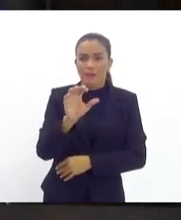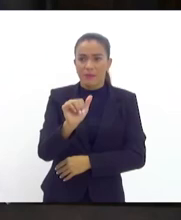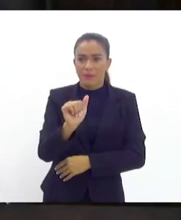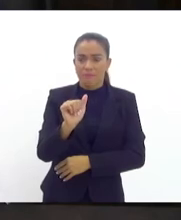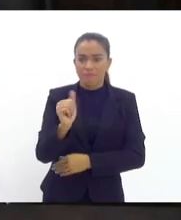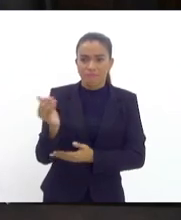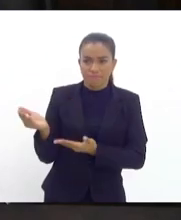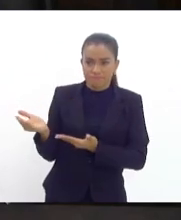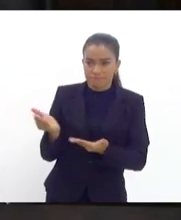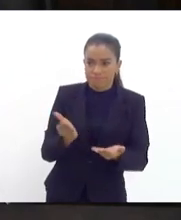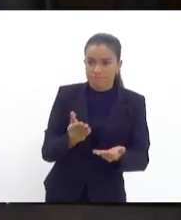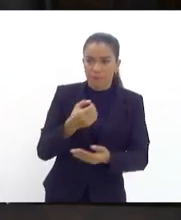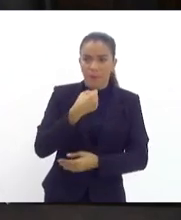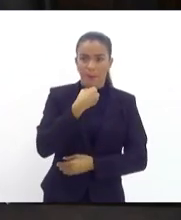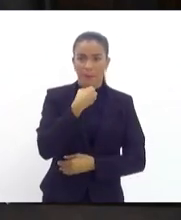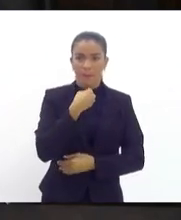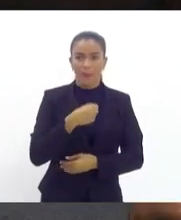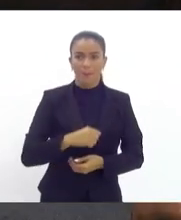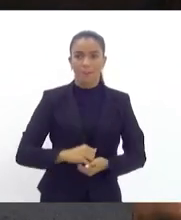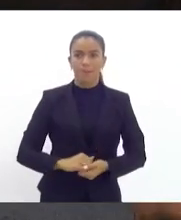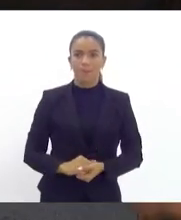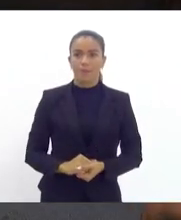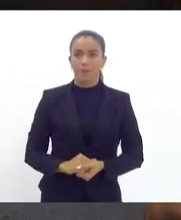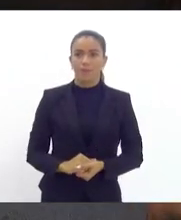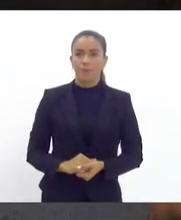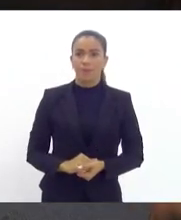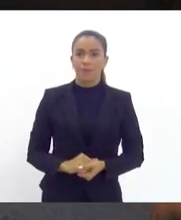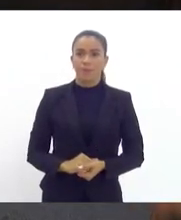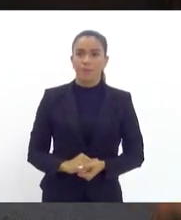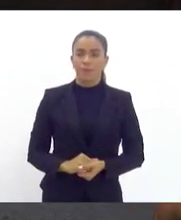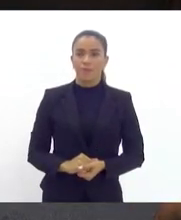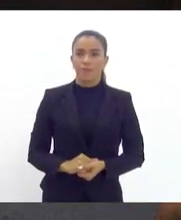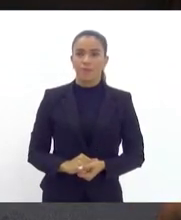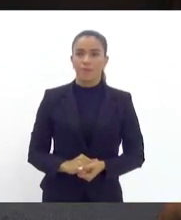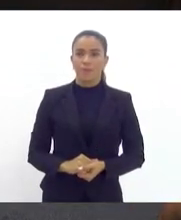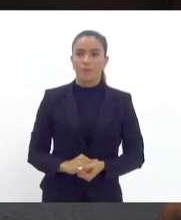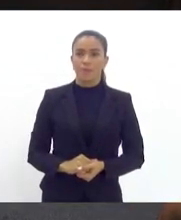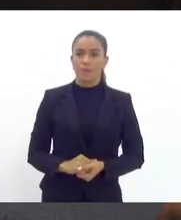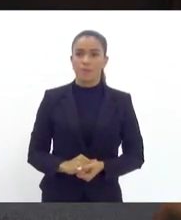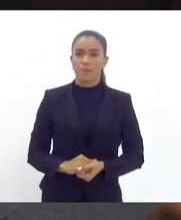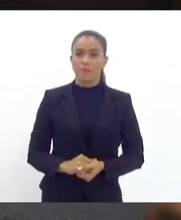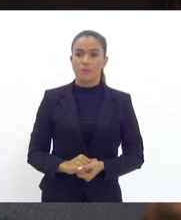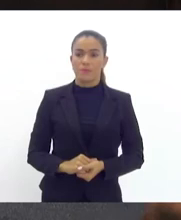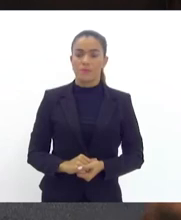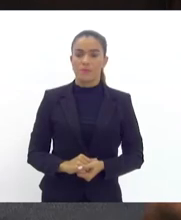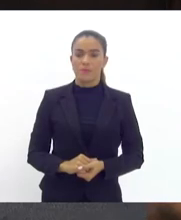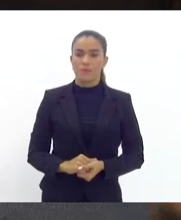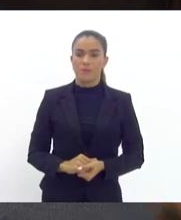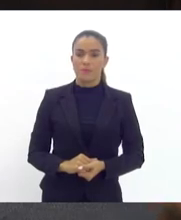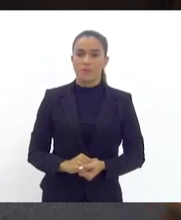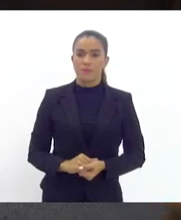ainda Roberta vem pra cá caminhando aqui para o encerramento